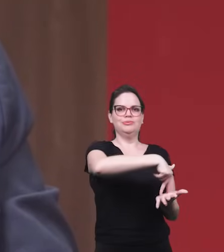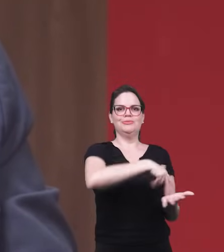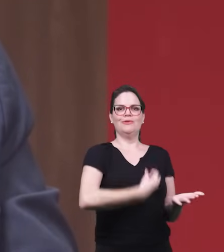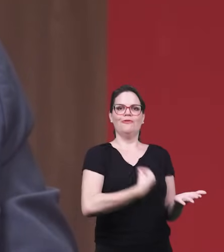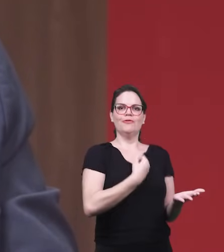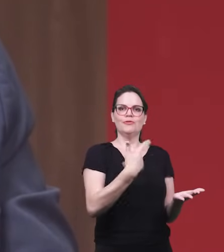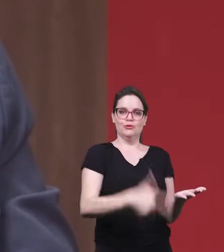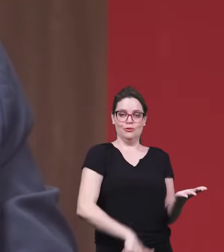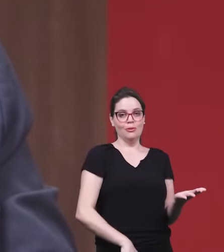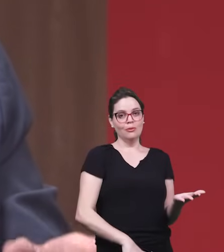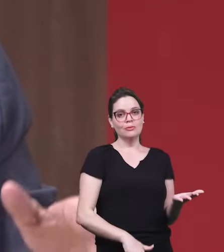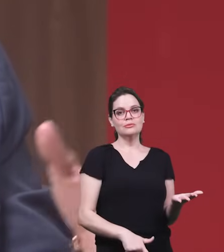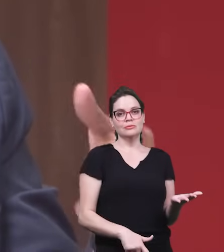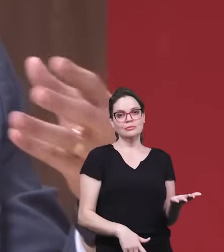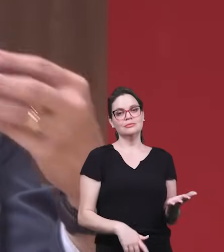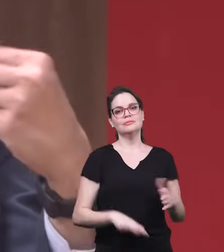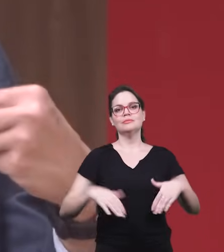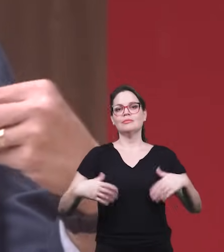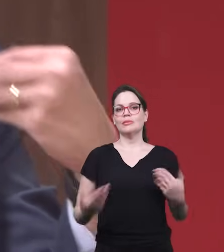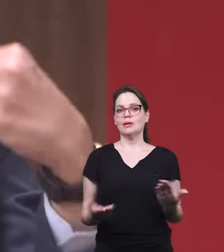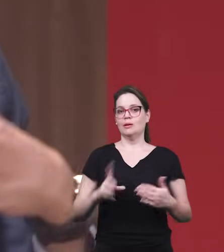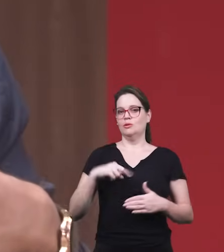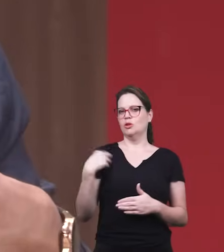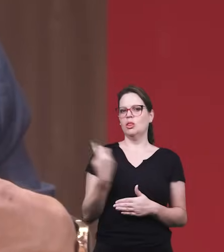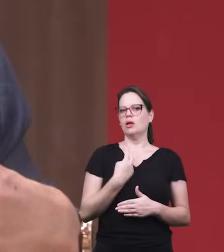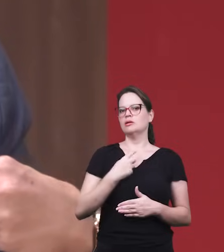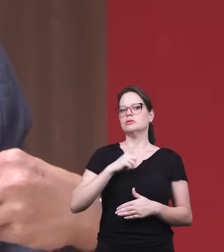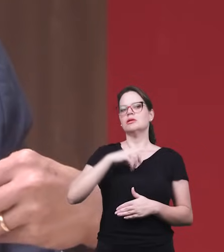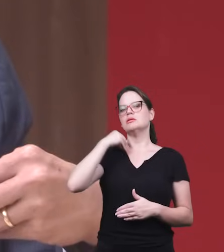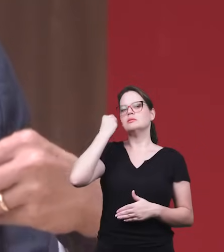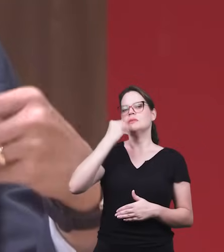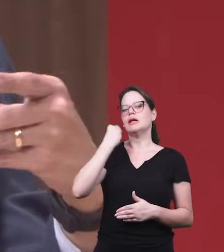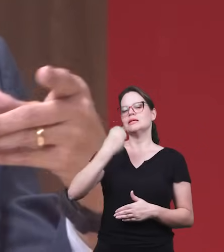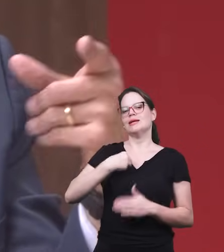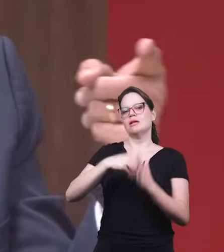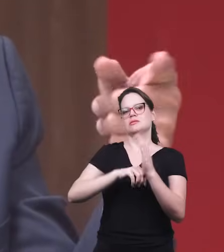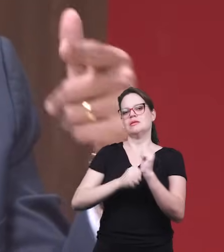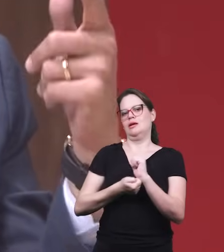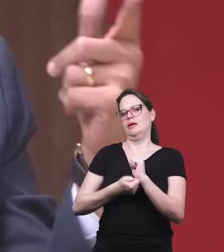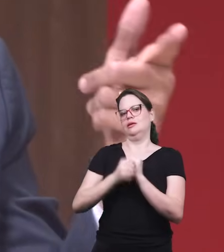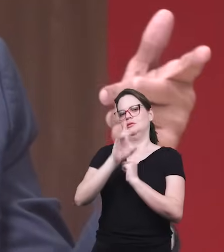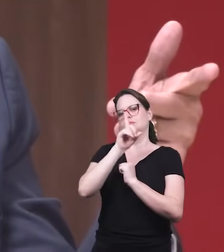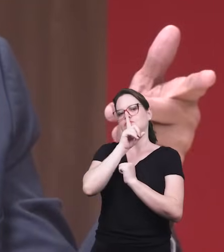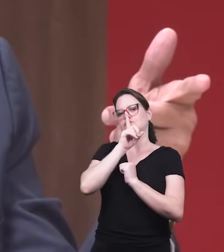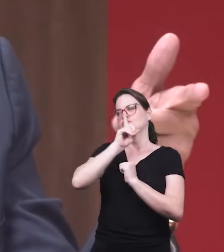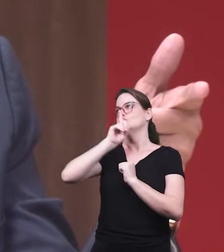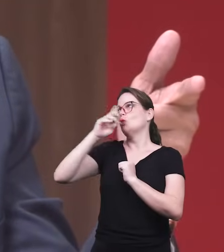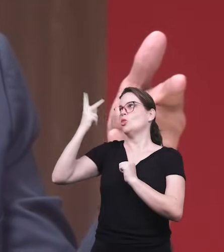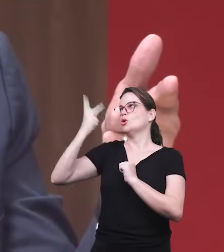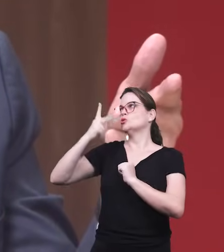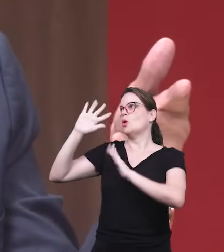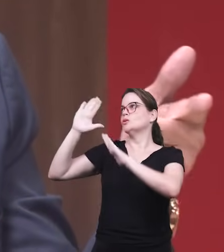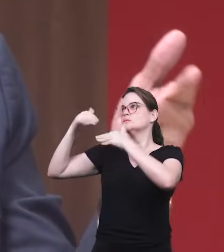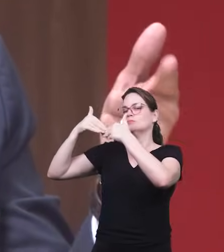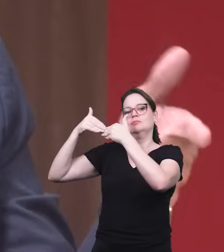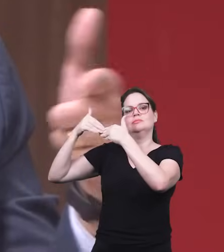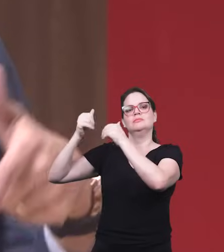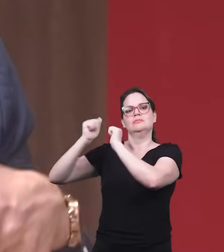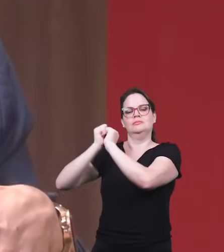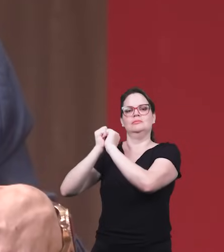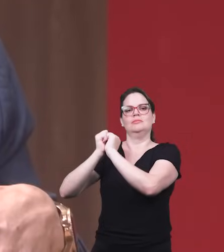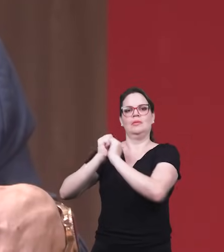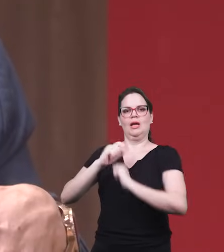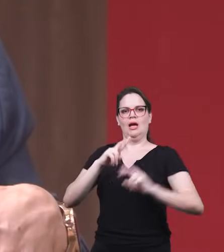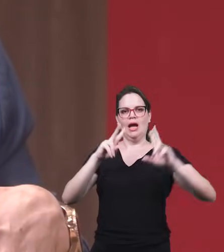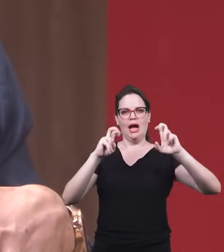nós vivemos no silêncio com o Senhor. Então, os nossos filhos, eles não são assunto de conversa. Os nossos filhos são assunto